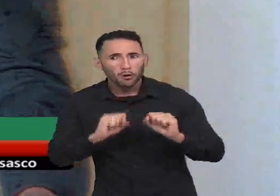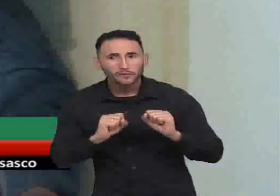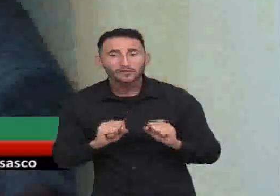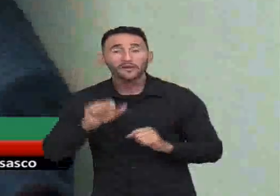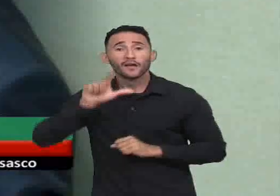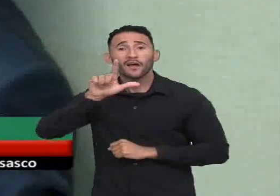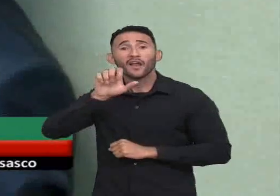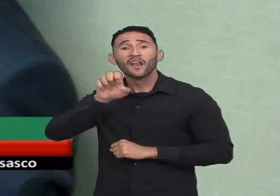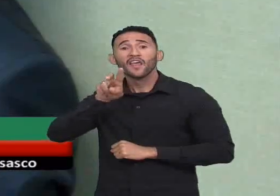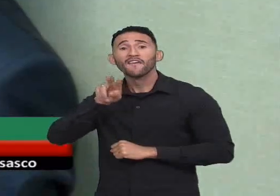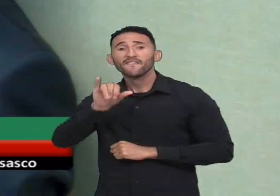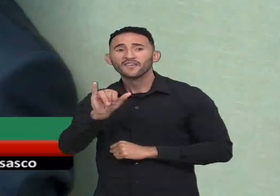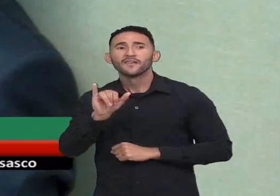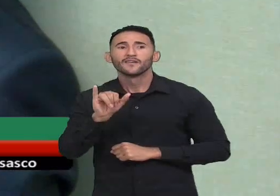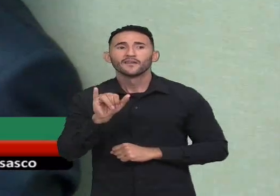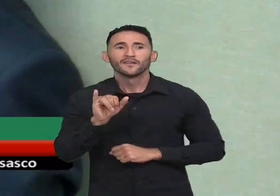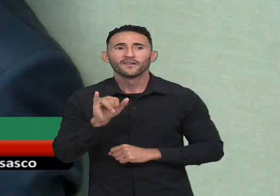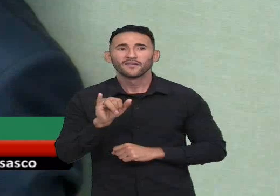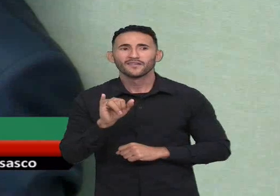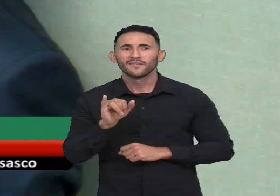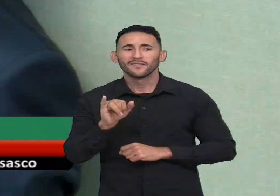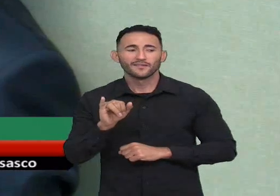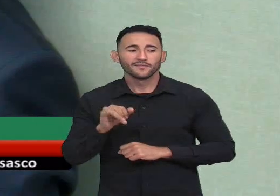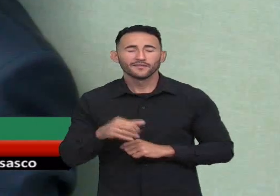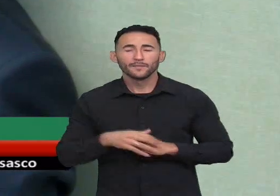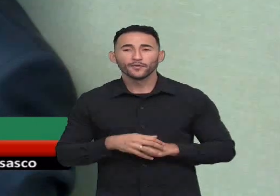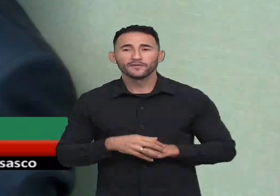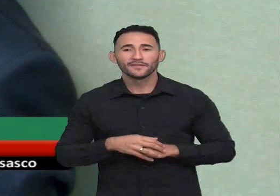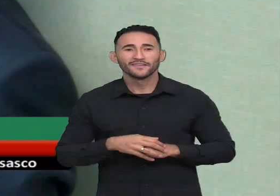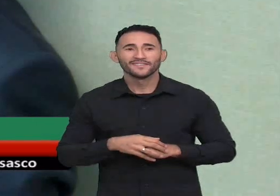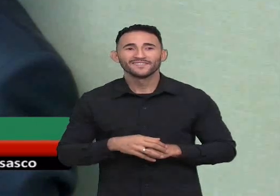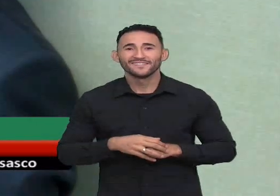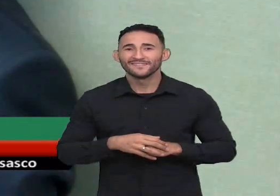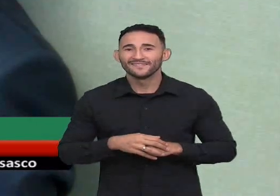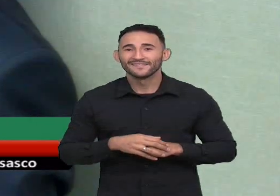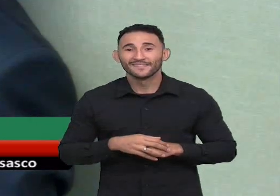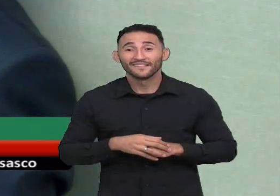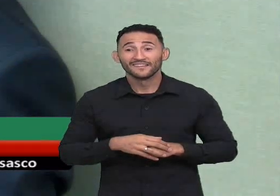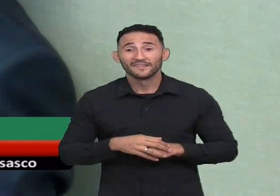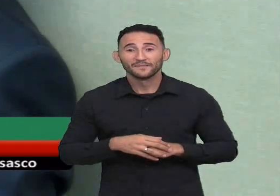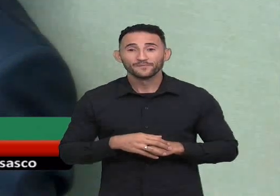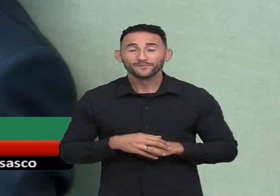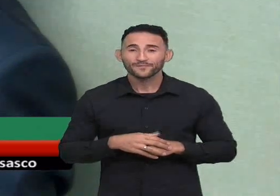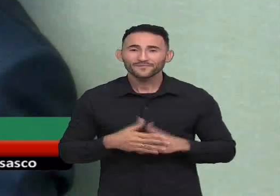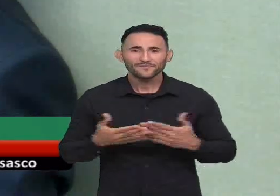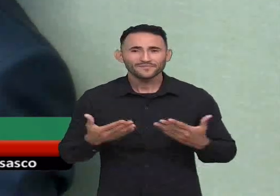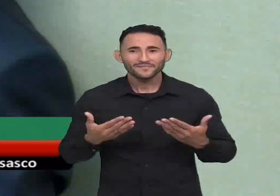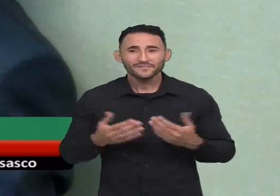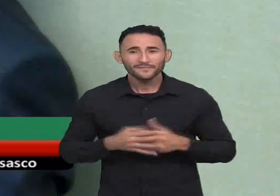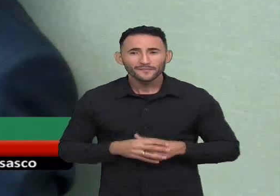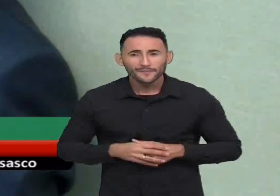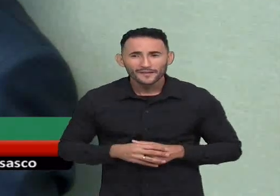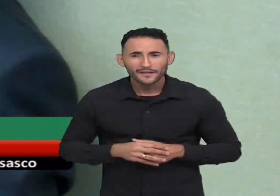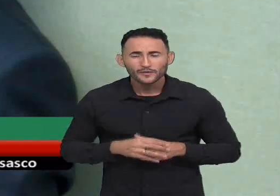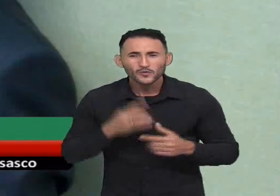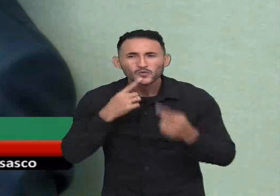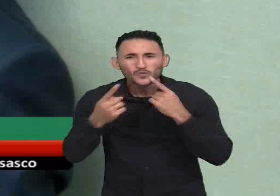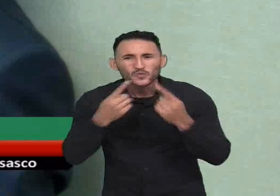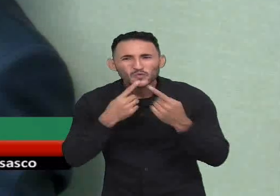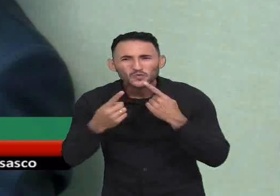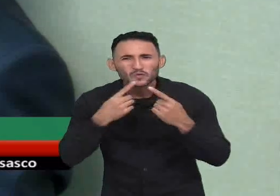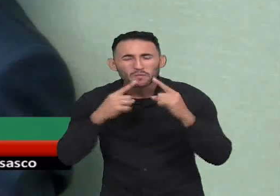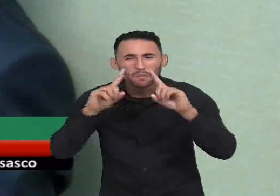Levi, o profissionalismo do senhor não se discute. A capacidade do senhor não se discute.